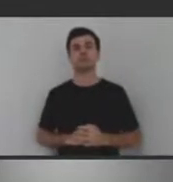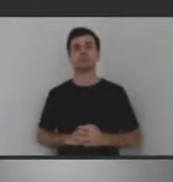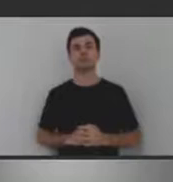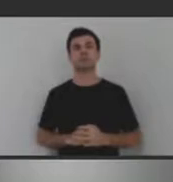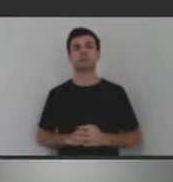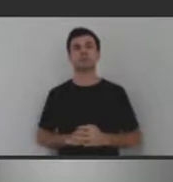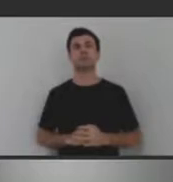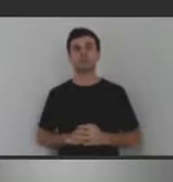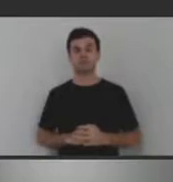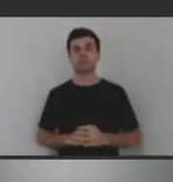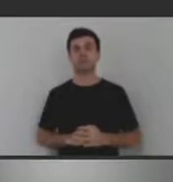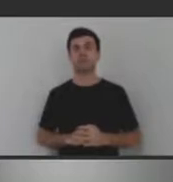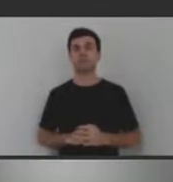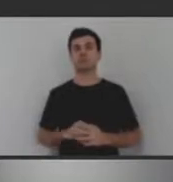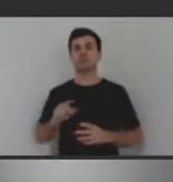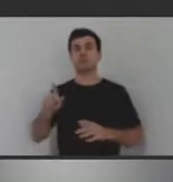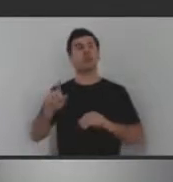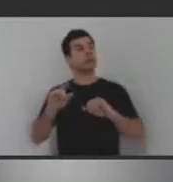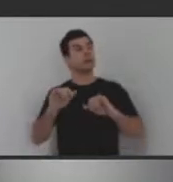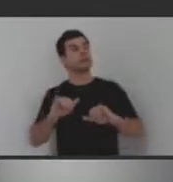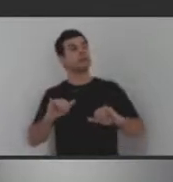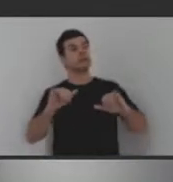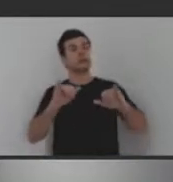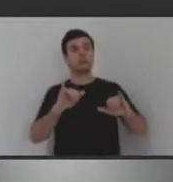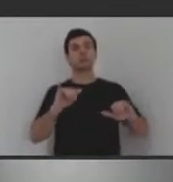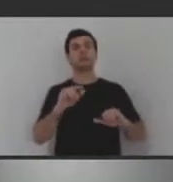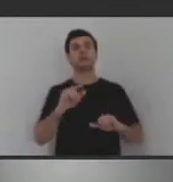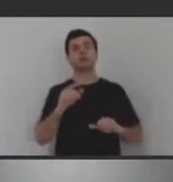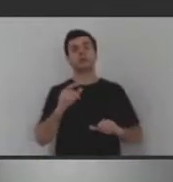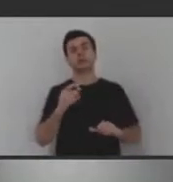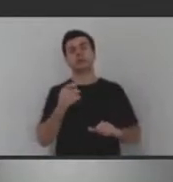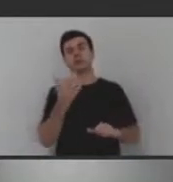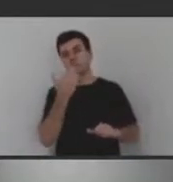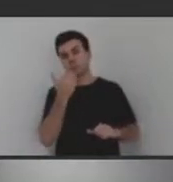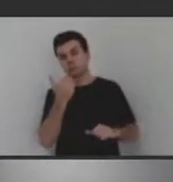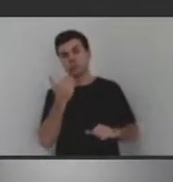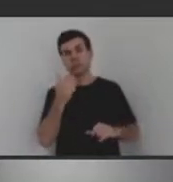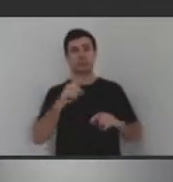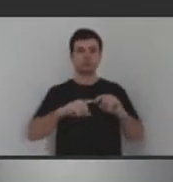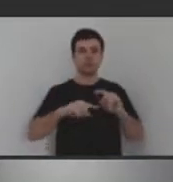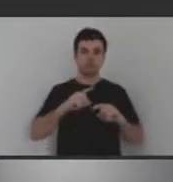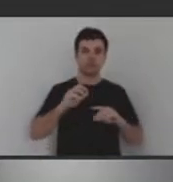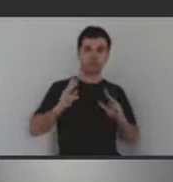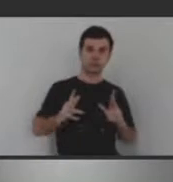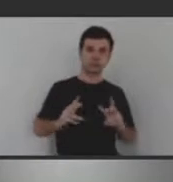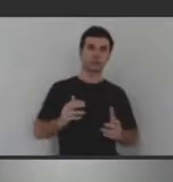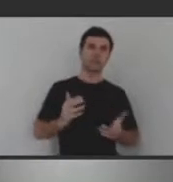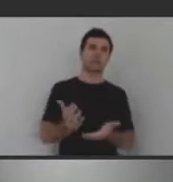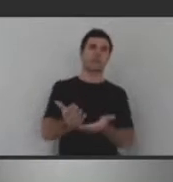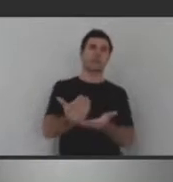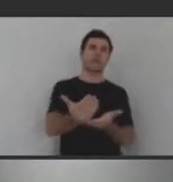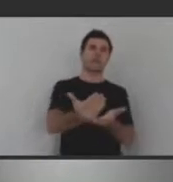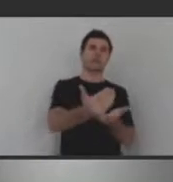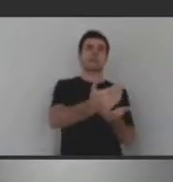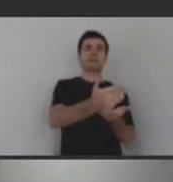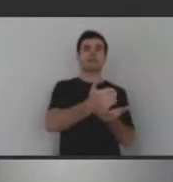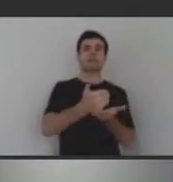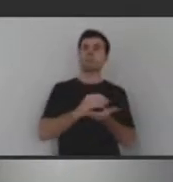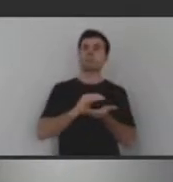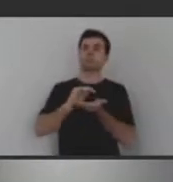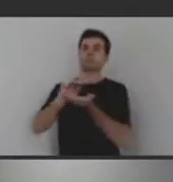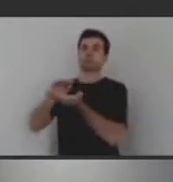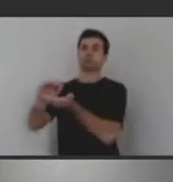pela realização da campanha de arrecadação de alimentos, produtos de higiene, materiais de limpeza em solidariedade às famílias que estão passando